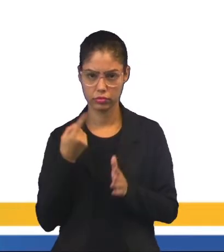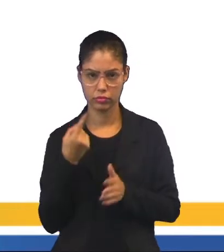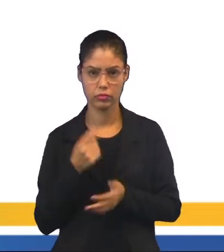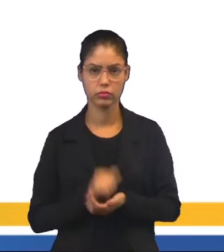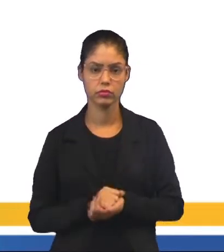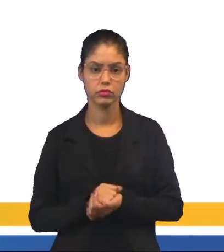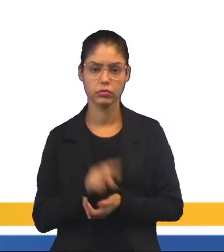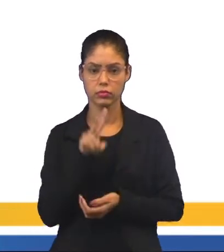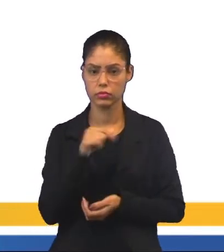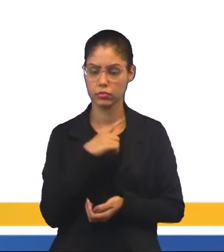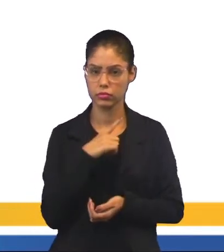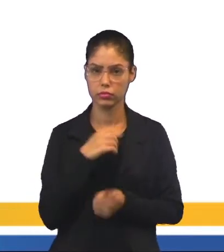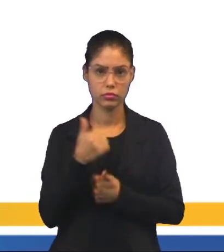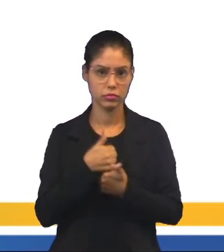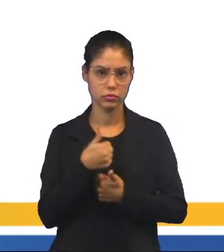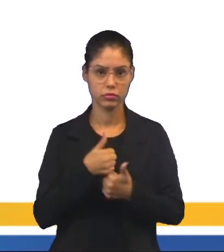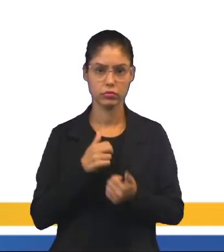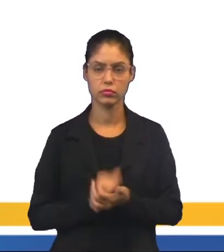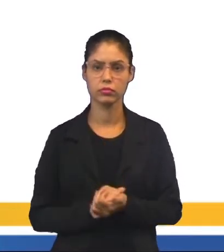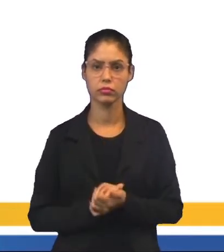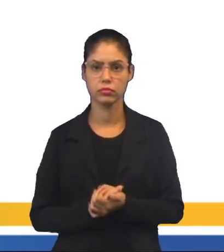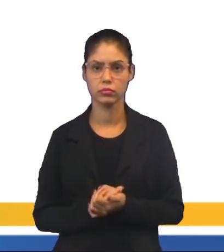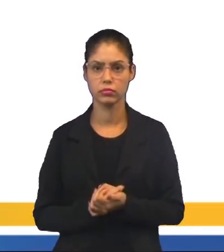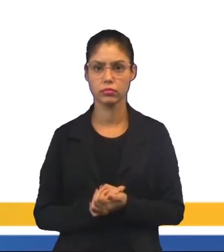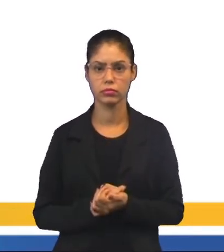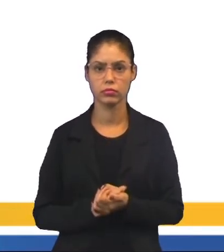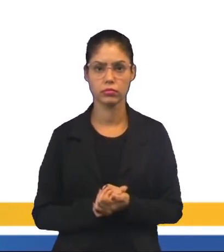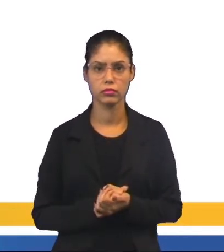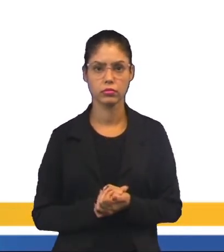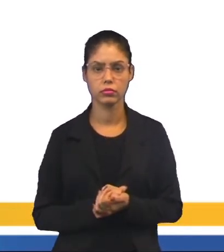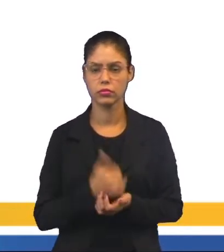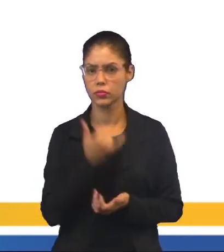momento, ele vai ter uma substituição. Ou